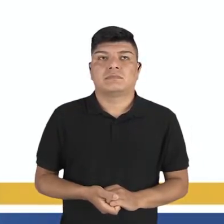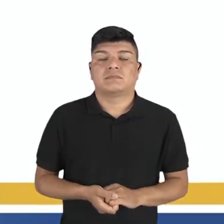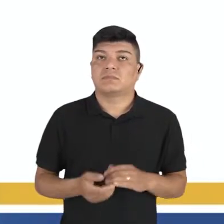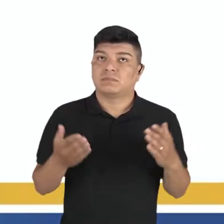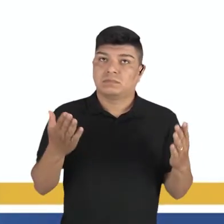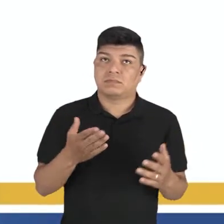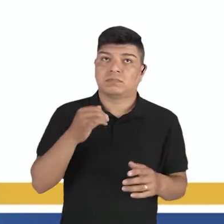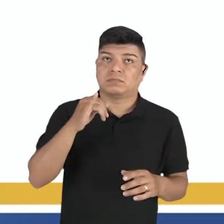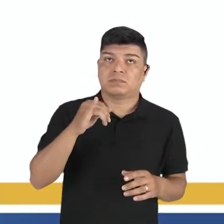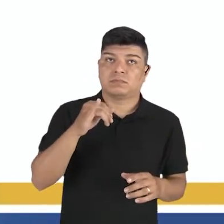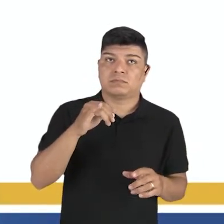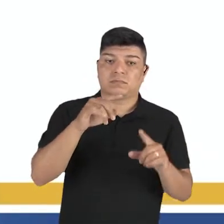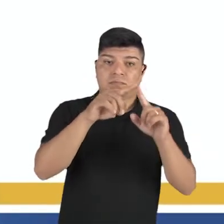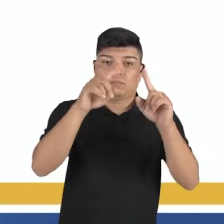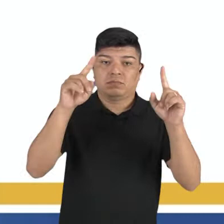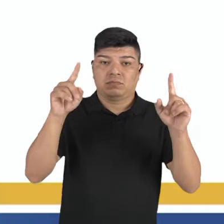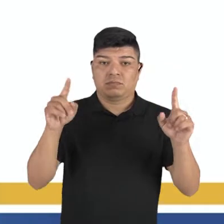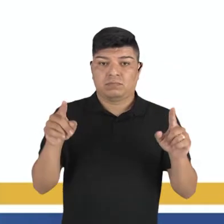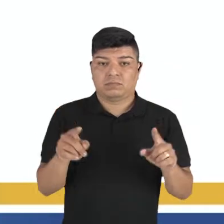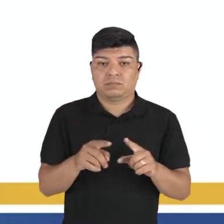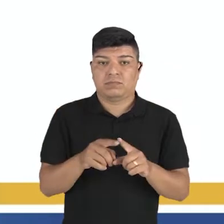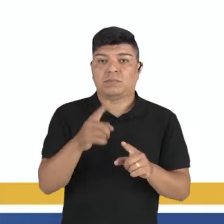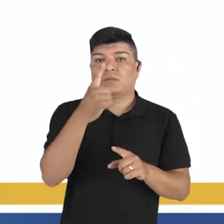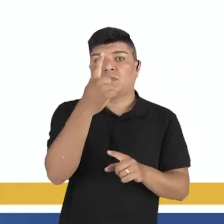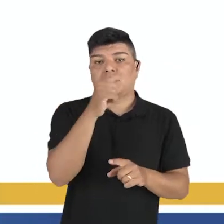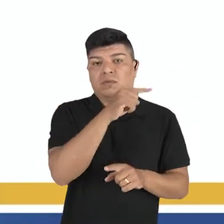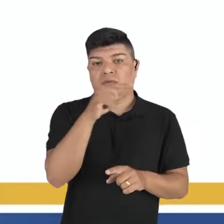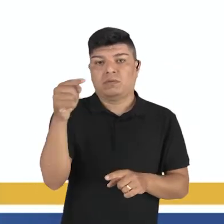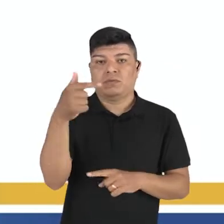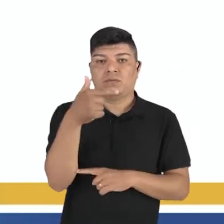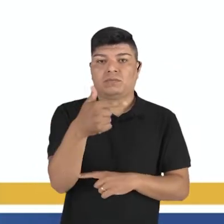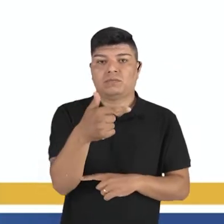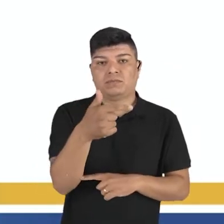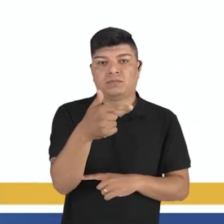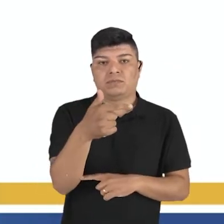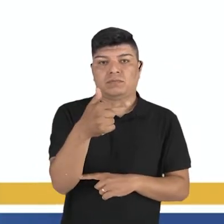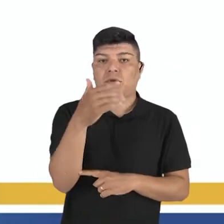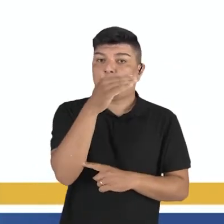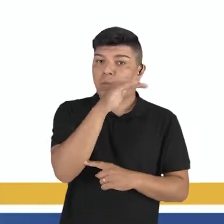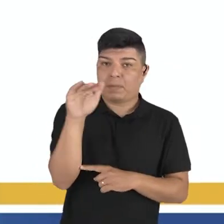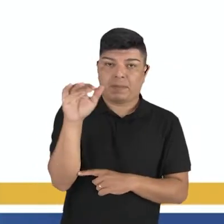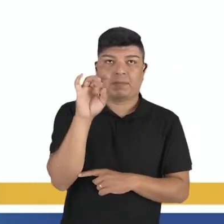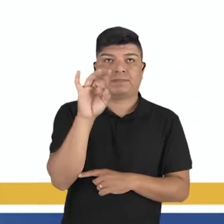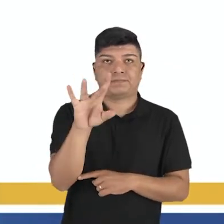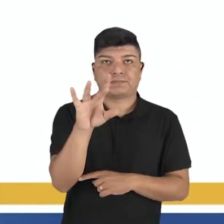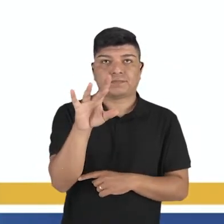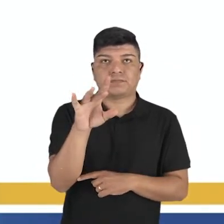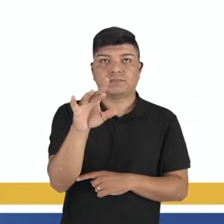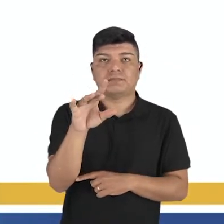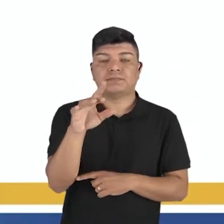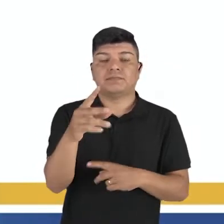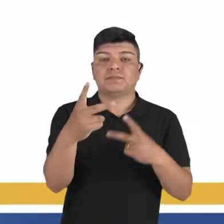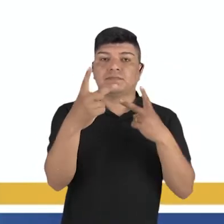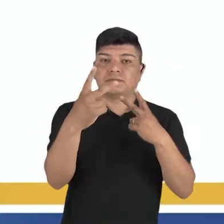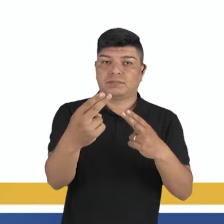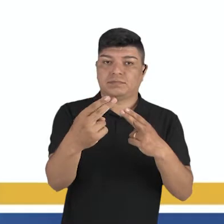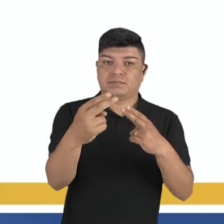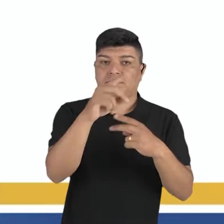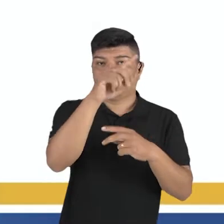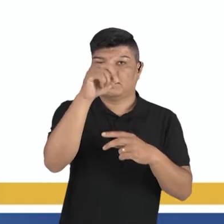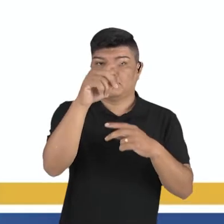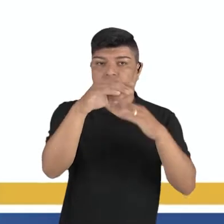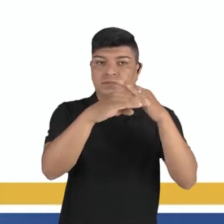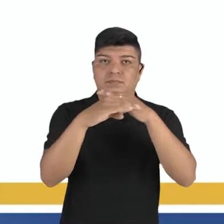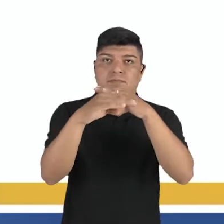Agora, se o giro for de 1/2 ou meia volta, né? Então o ângulo terá a medida igual a 180 graus.